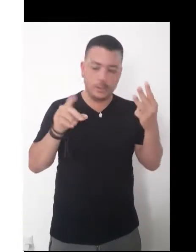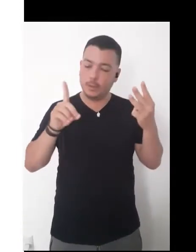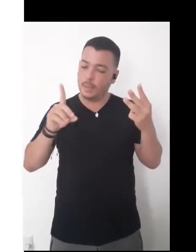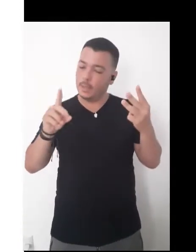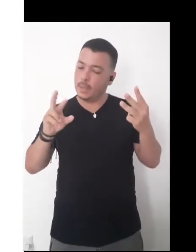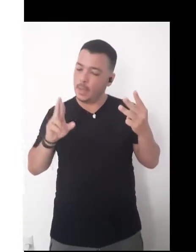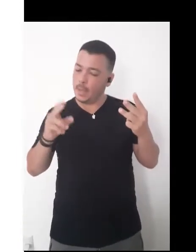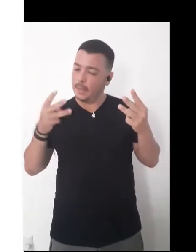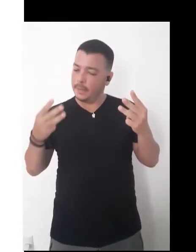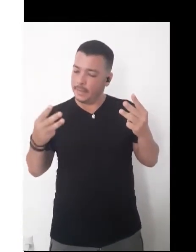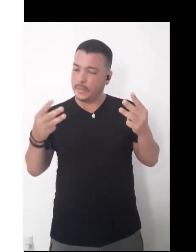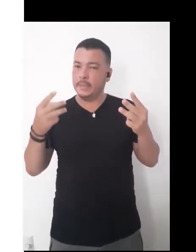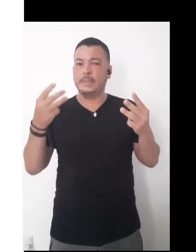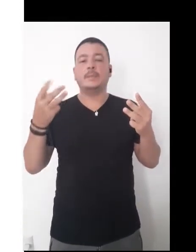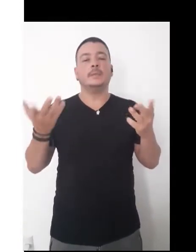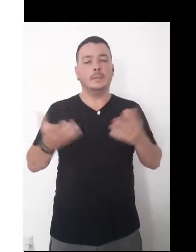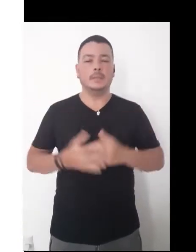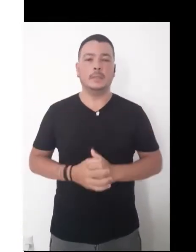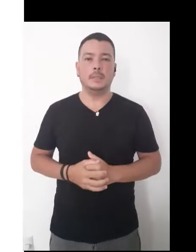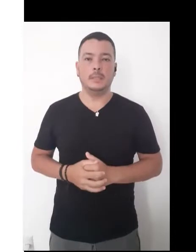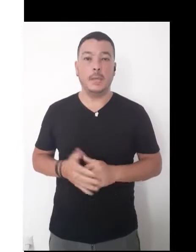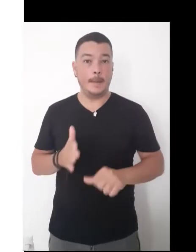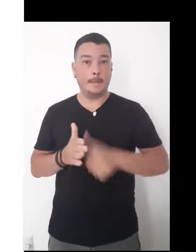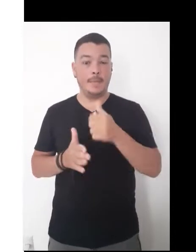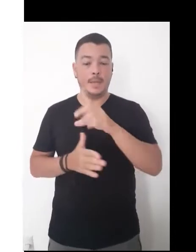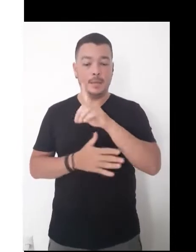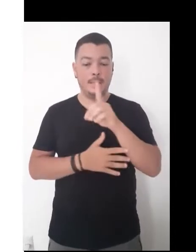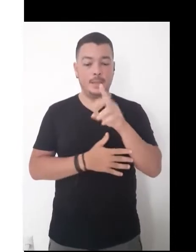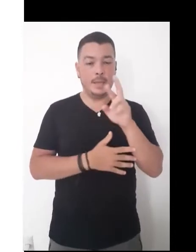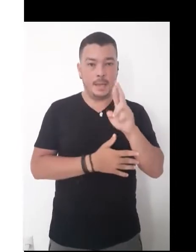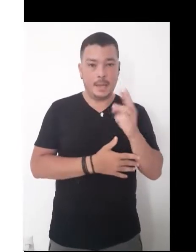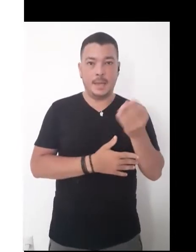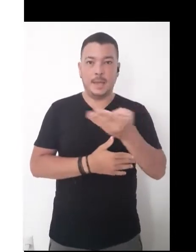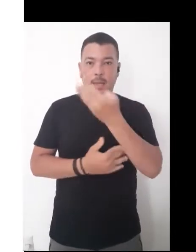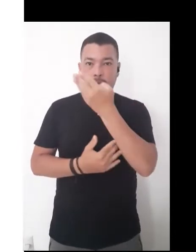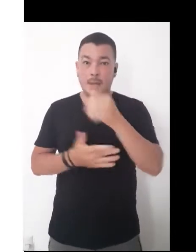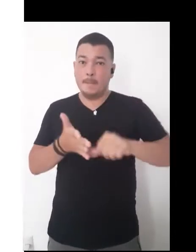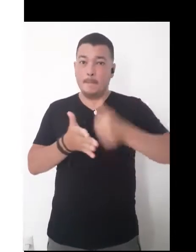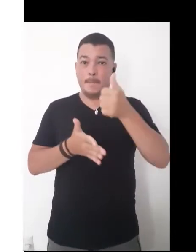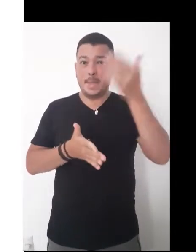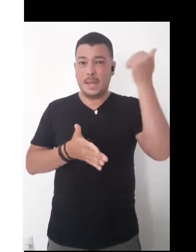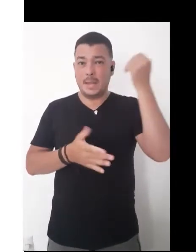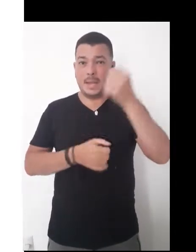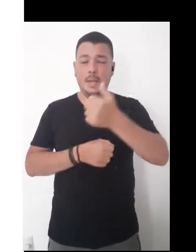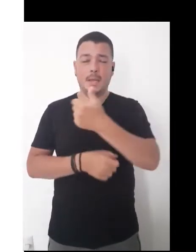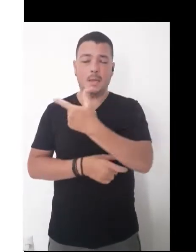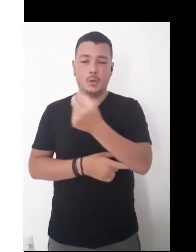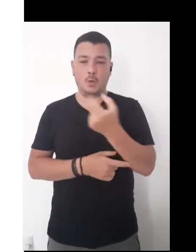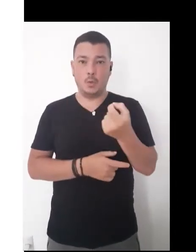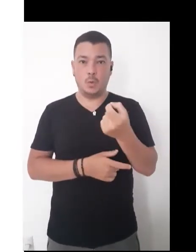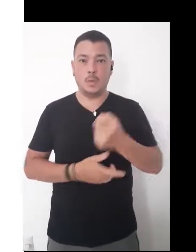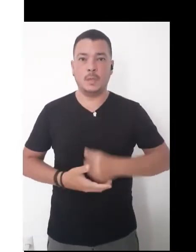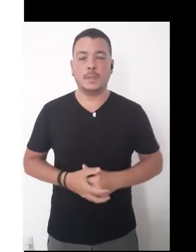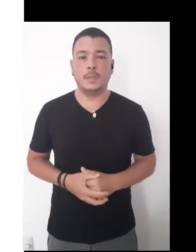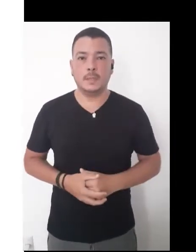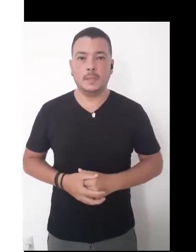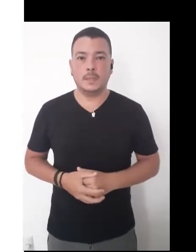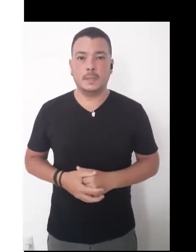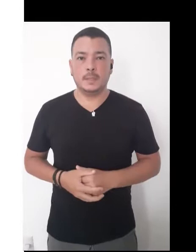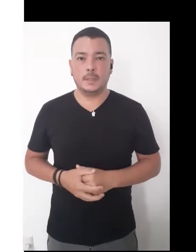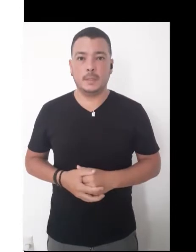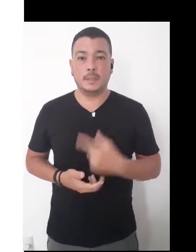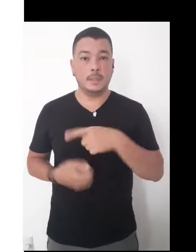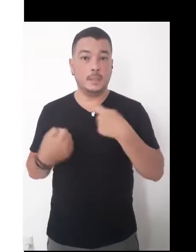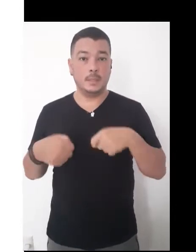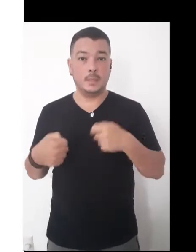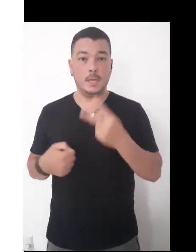aí. Ó. Primeira versão do DDR, DDR1 ou puramente DDR, início dos anos 2000. Ela precisava de 2,5